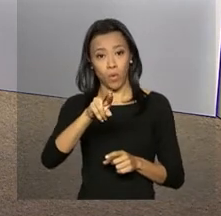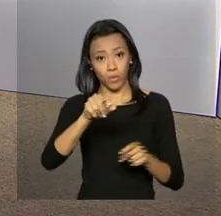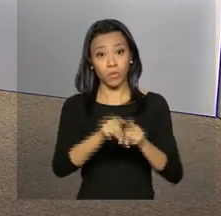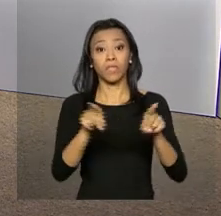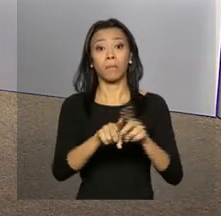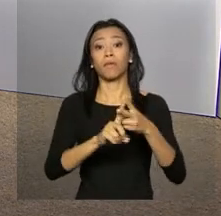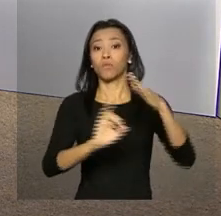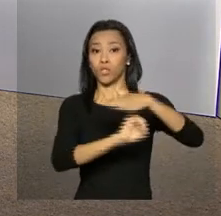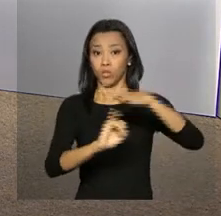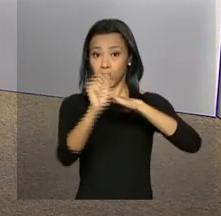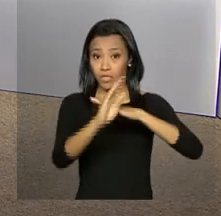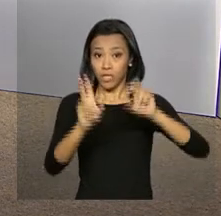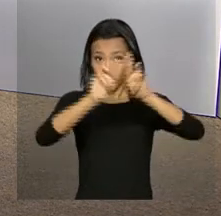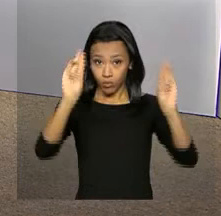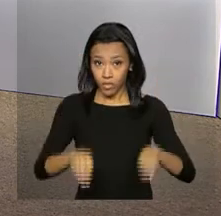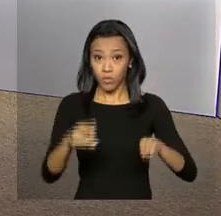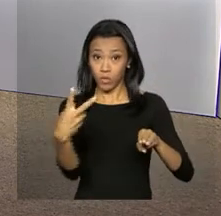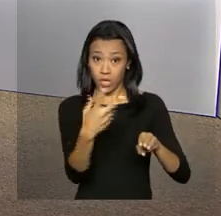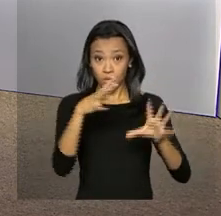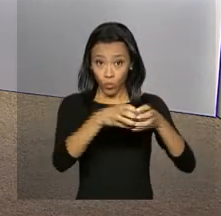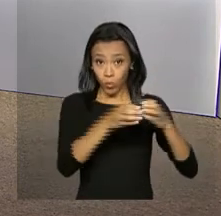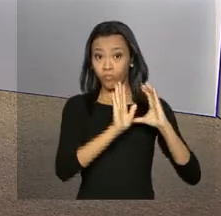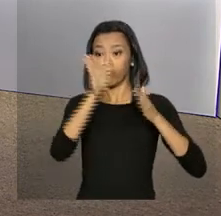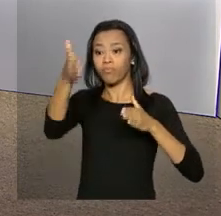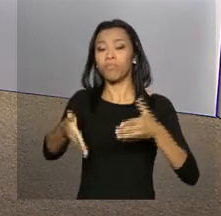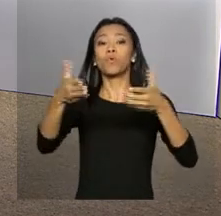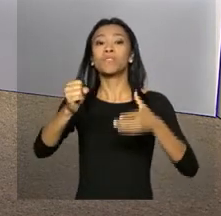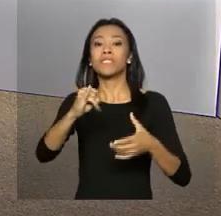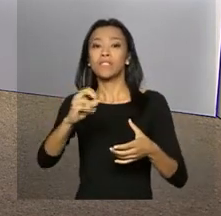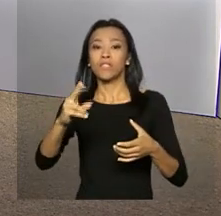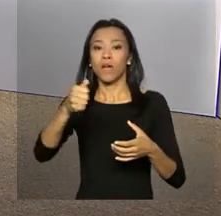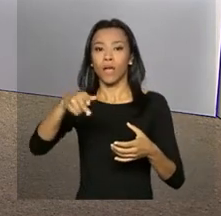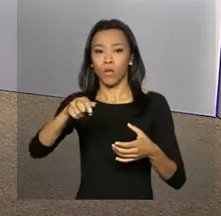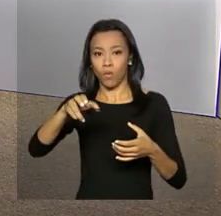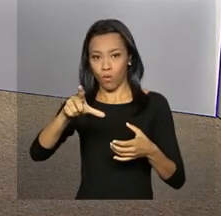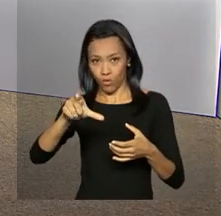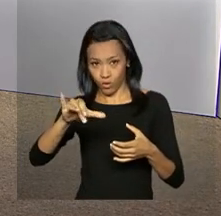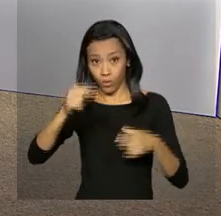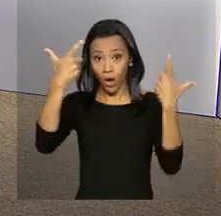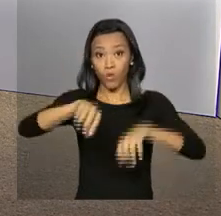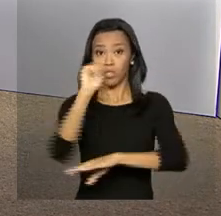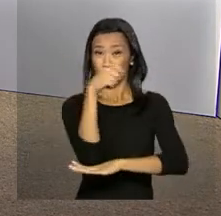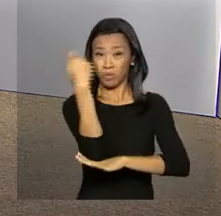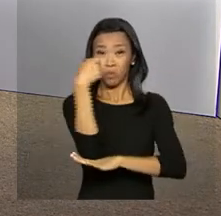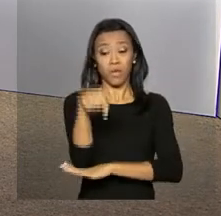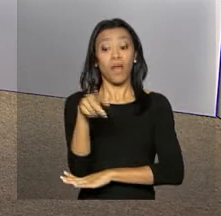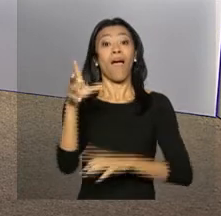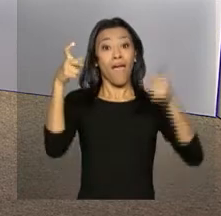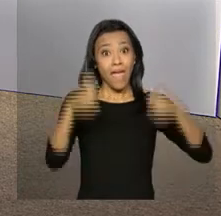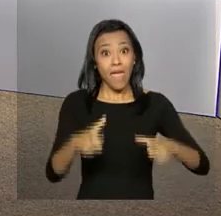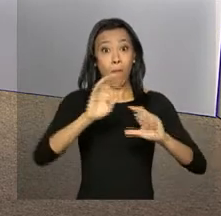e do Instituto Brasileiro de Museus estão no sítio arqueológico de São Miguel das Missões, no Rio Grande do Sul. O local, que é